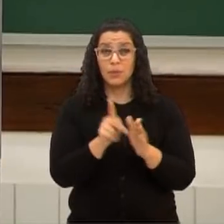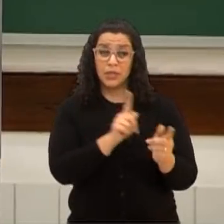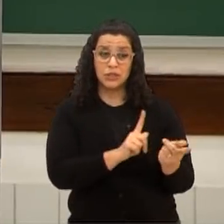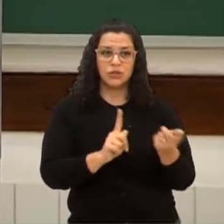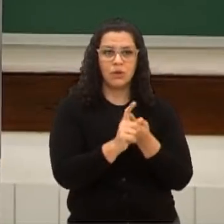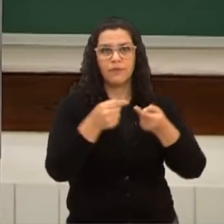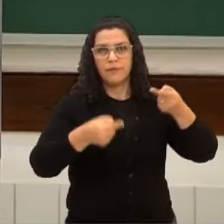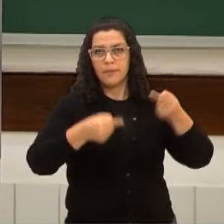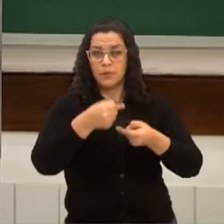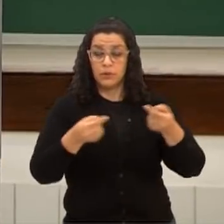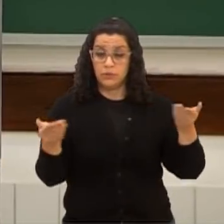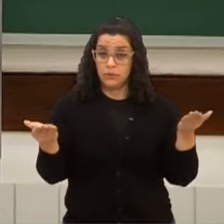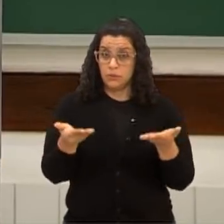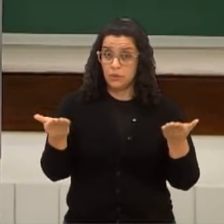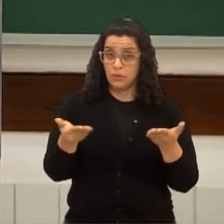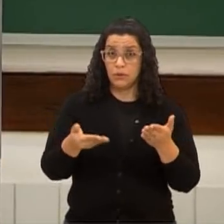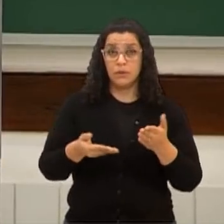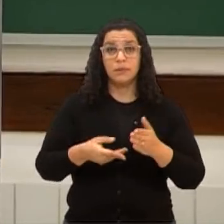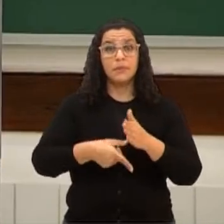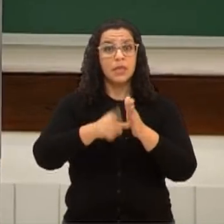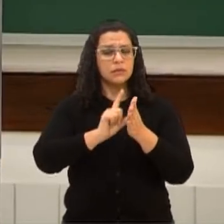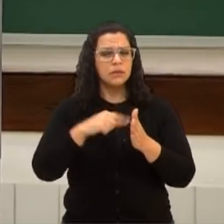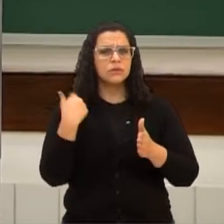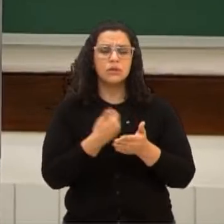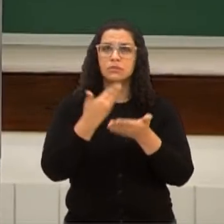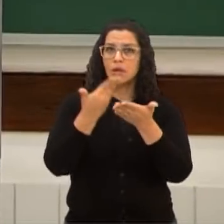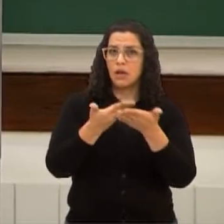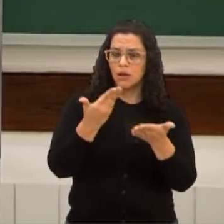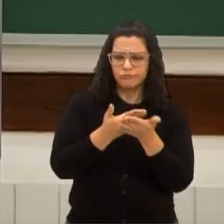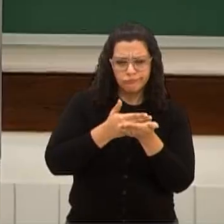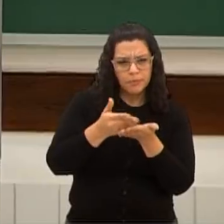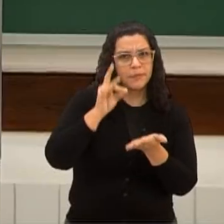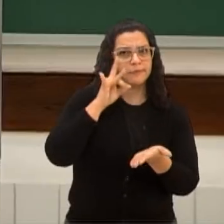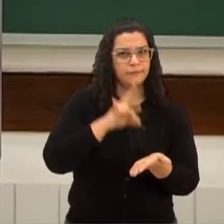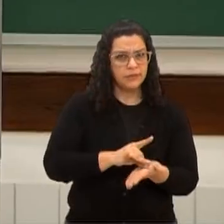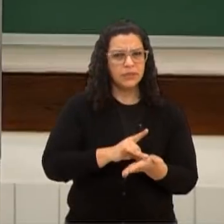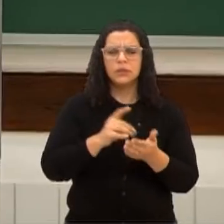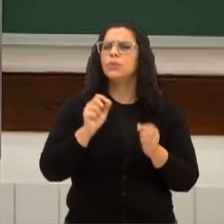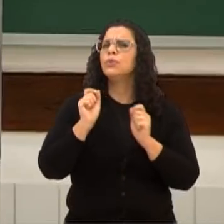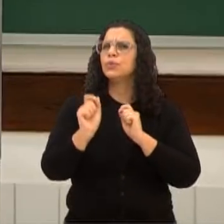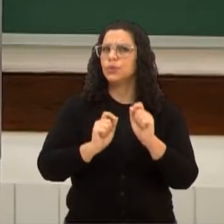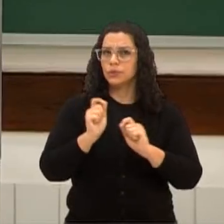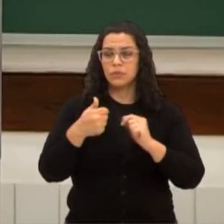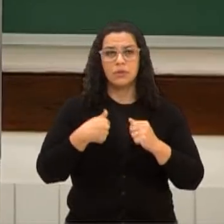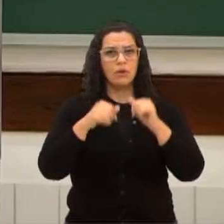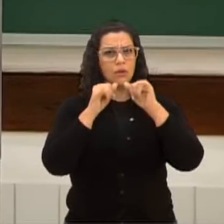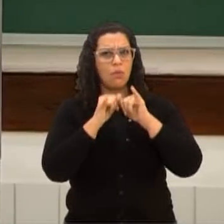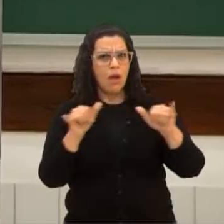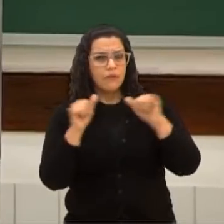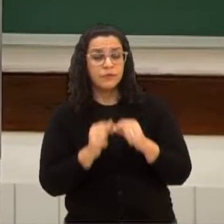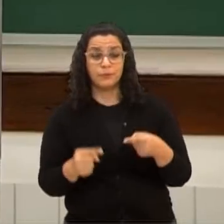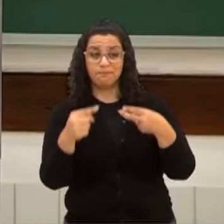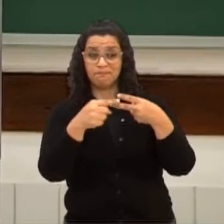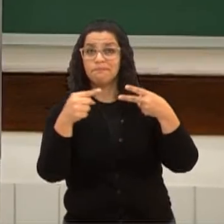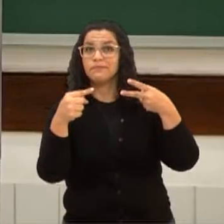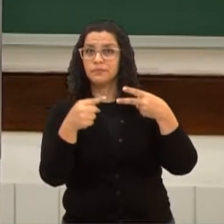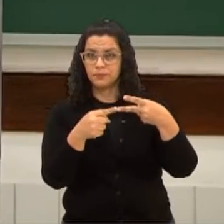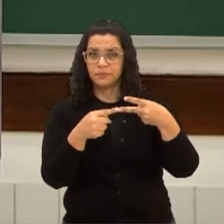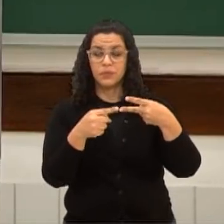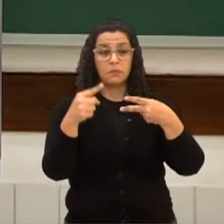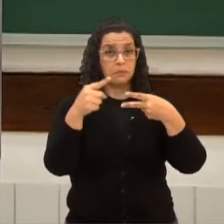na atualidade. Antes da gente começar as aulas, eu gostaria de passar dois recados para